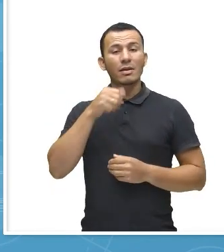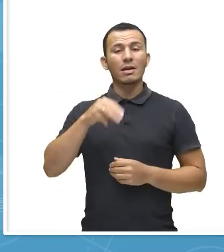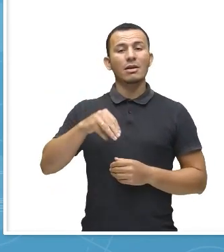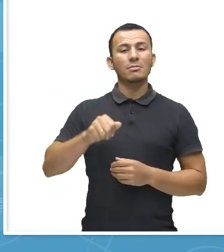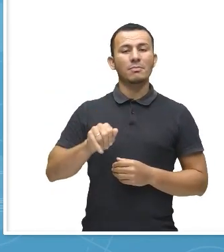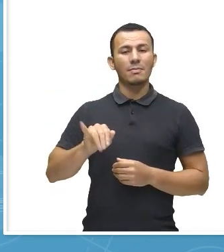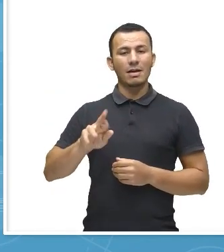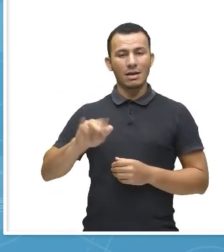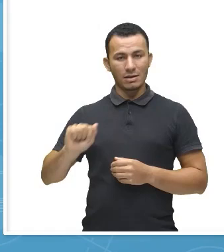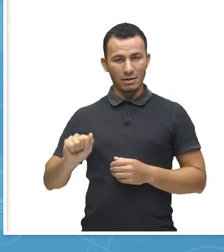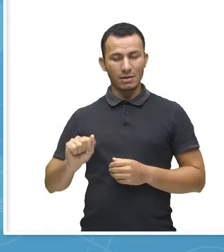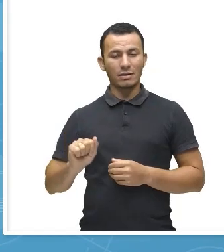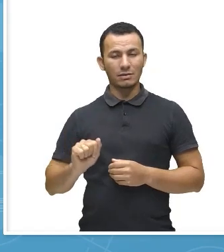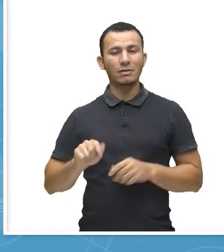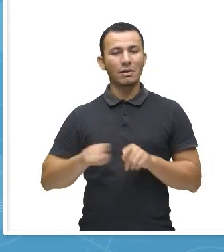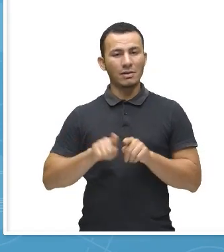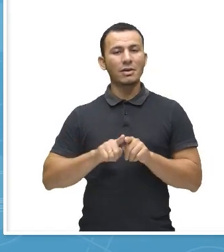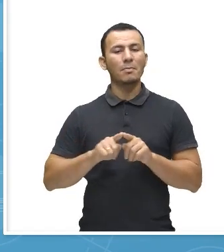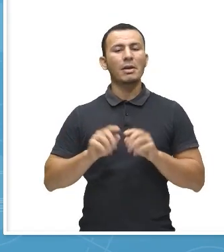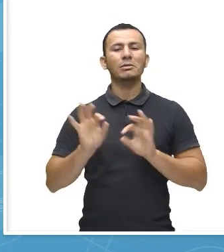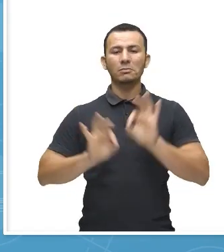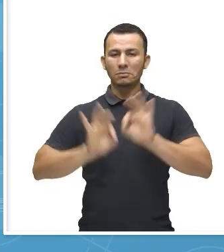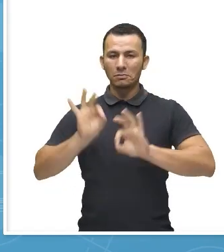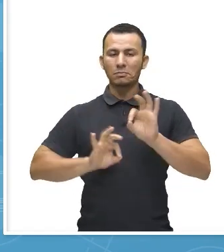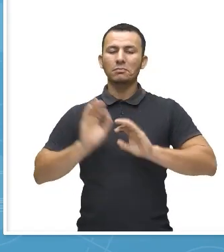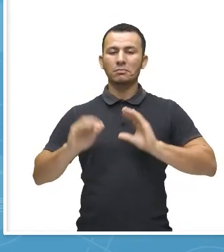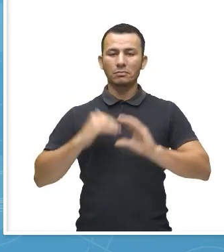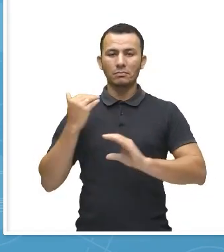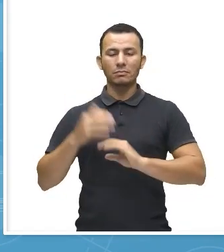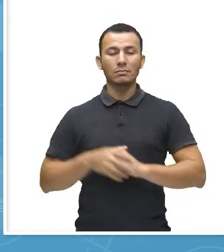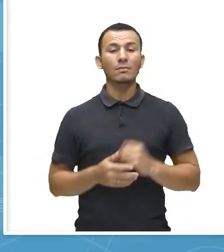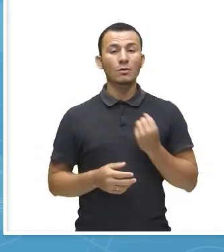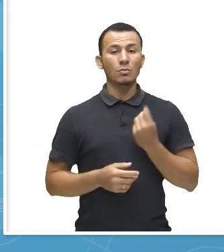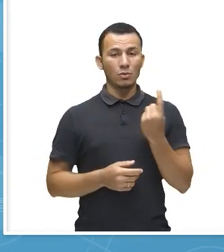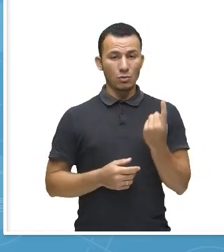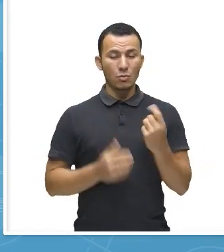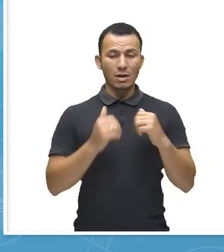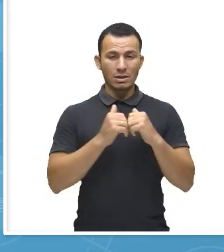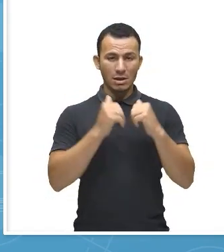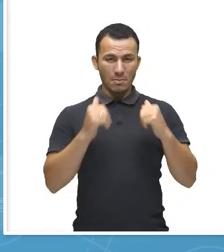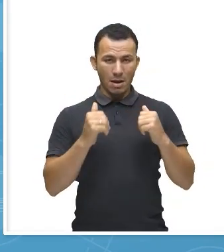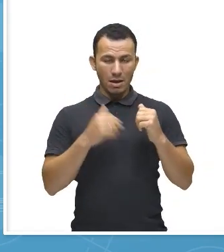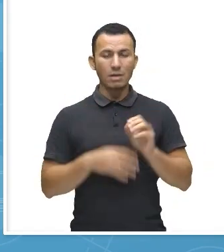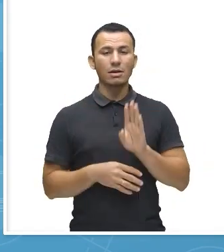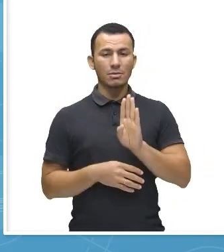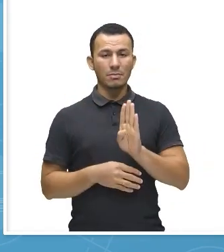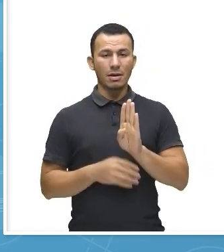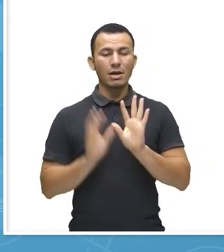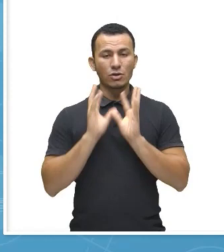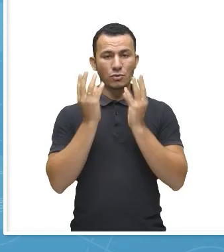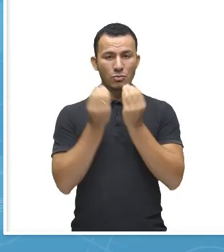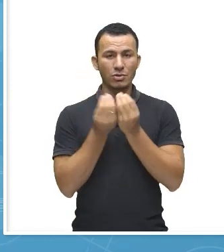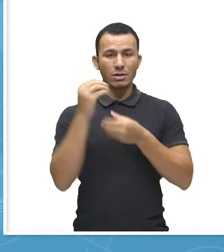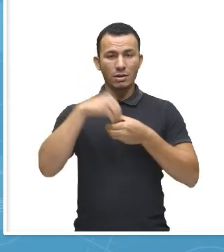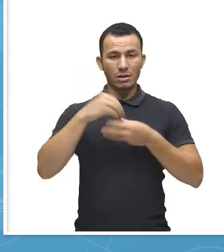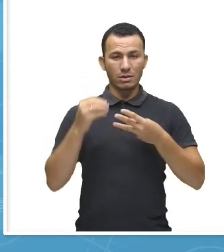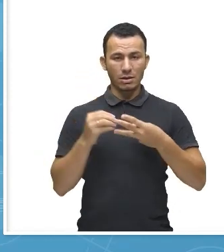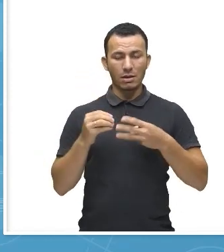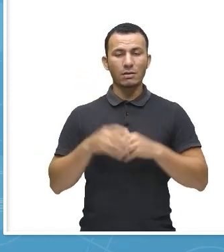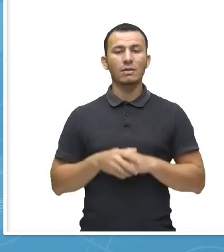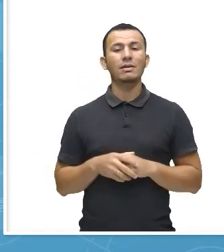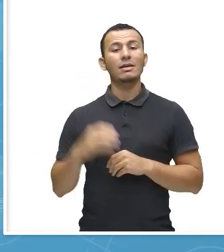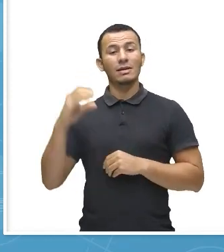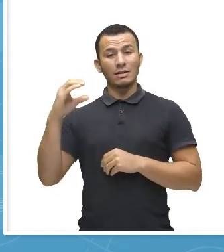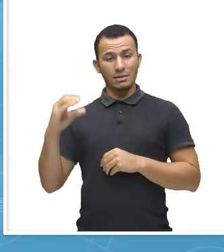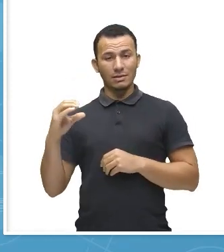que colocou também bem separadinho aí, ó. Questão 1, letra A, separadas, letra B, substância intercelular e letra